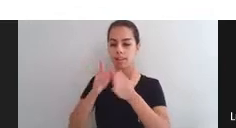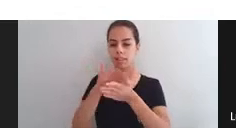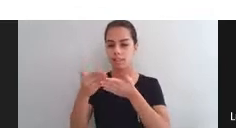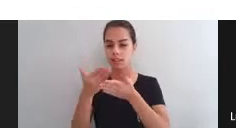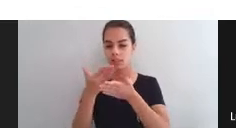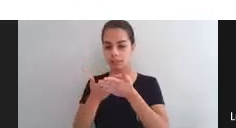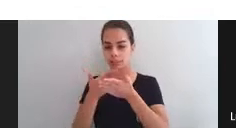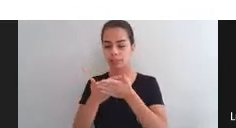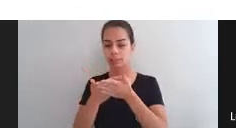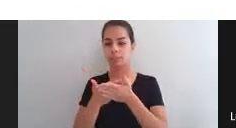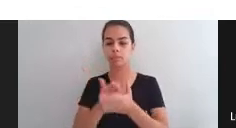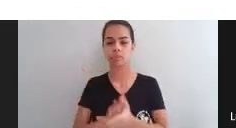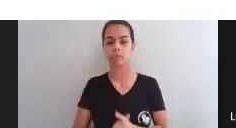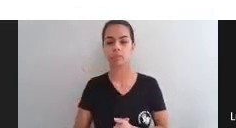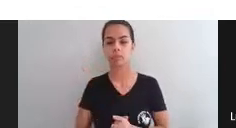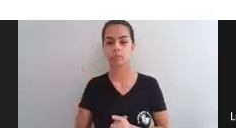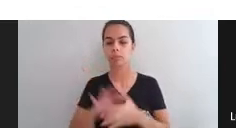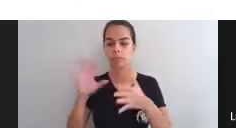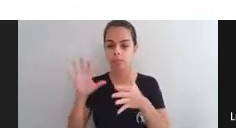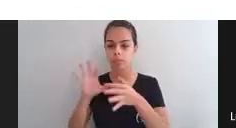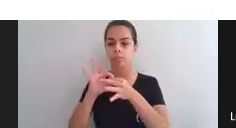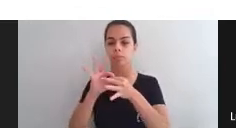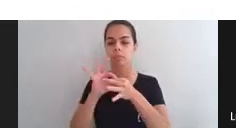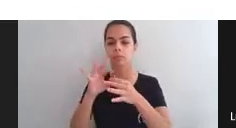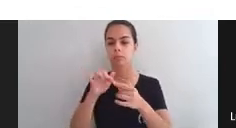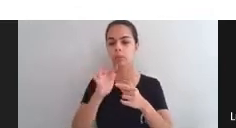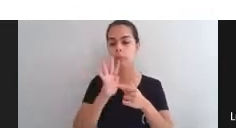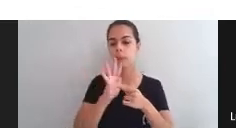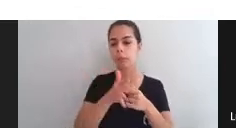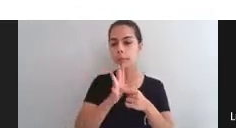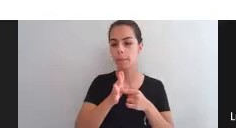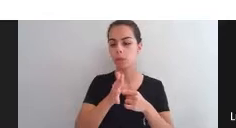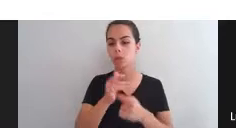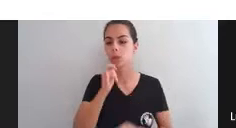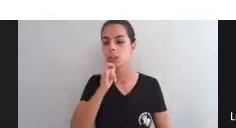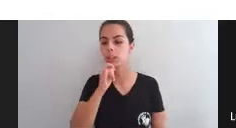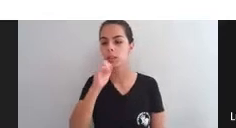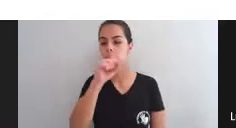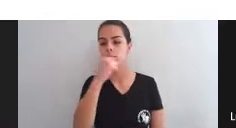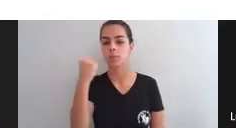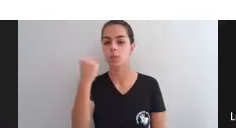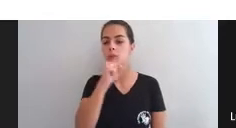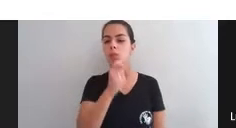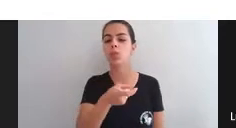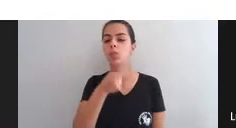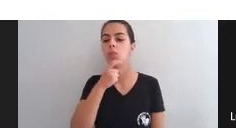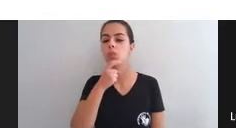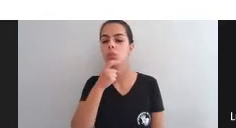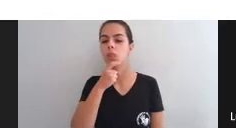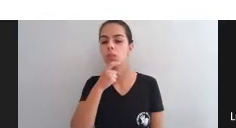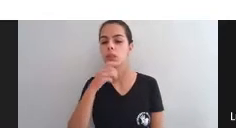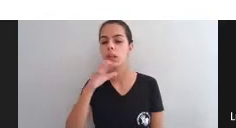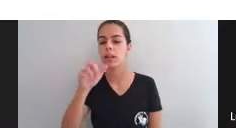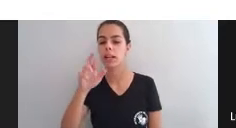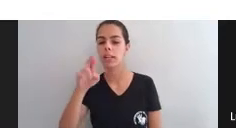e conectar a esse motor um refrigerador de Carnot,